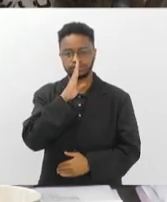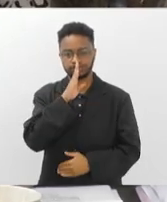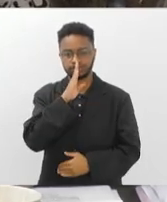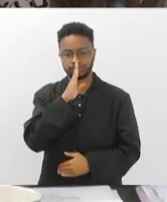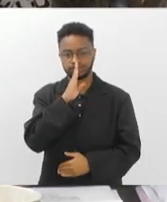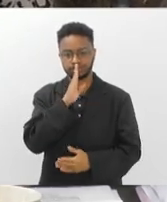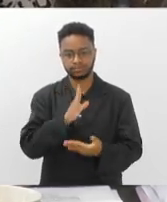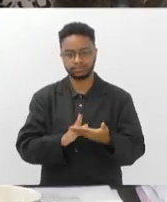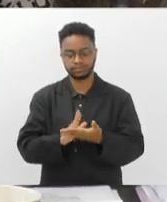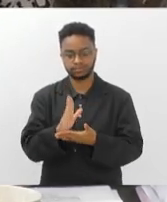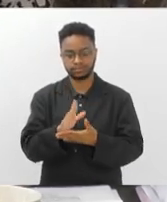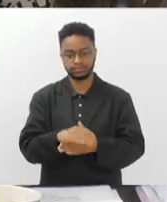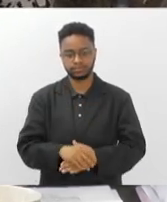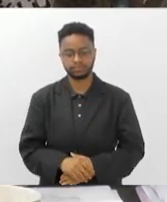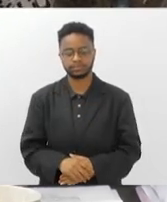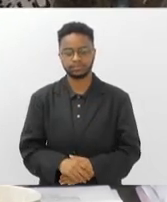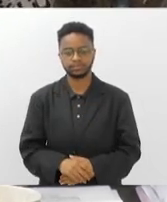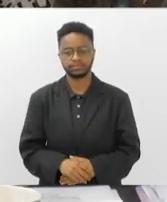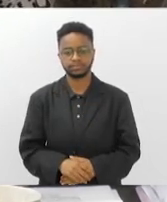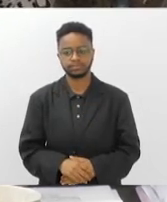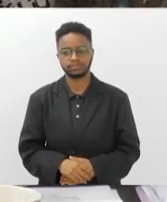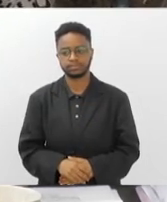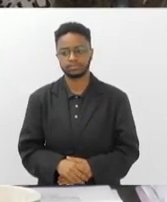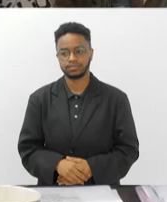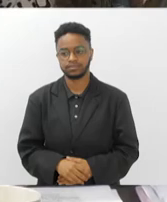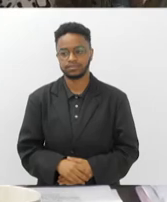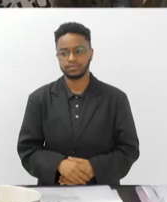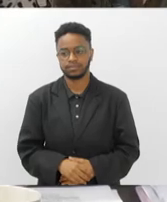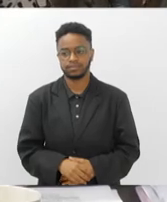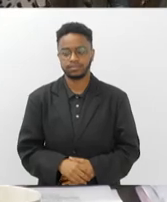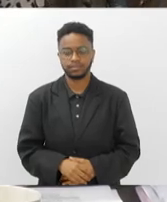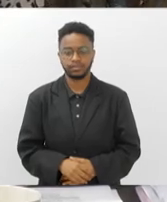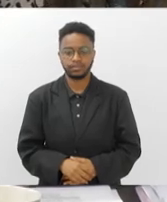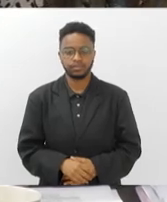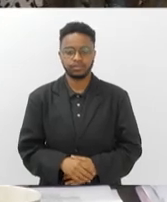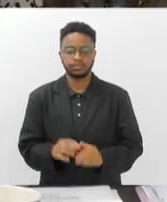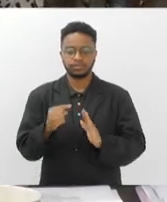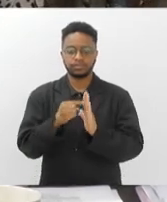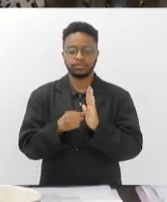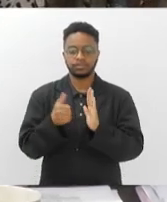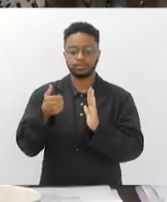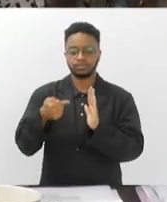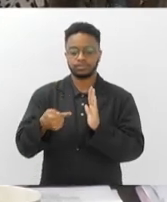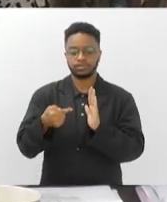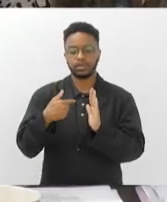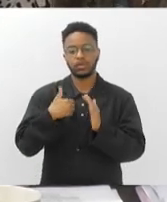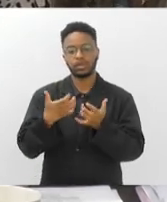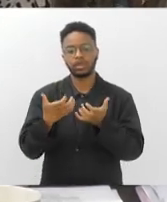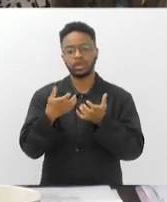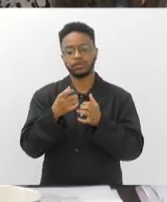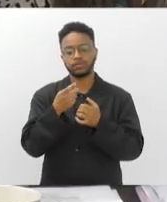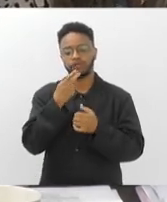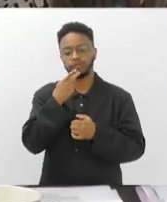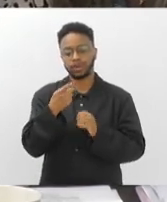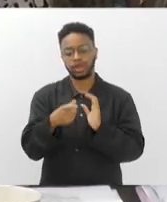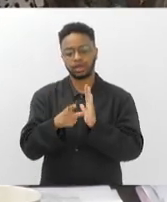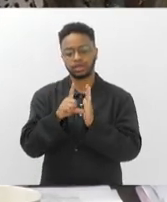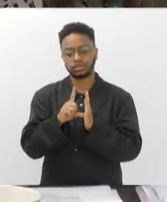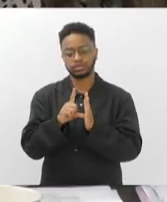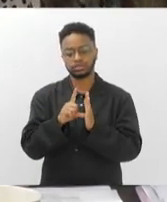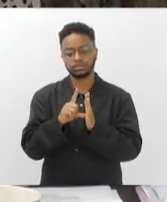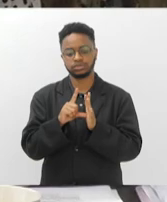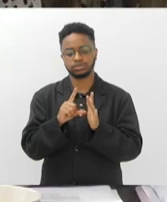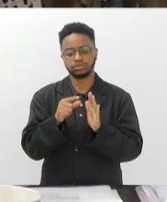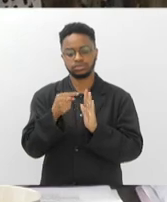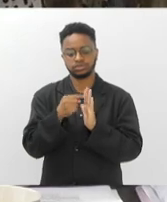aprovam, permaneçam como estão. Aprovado. Item 17 da pauta. Eu queria ressaltar, antes de colocar o